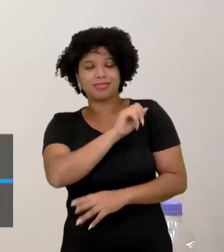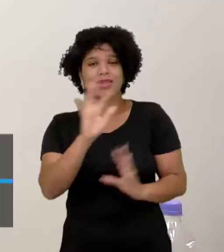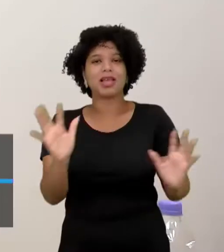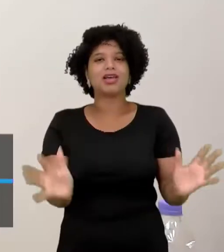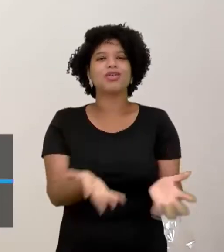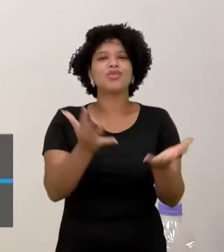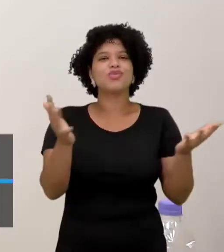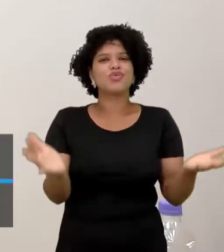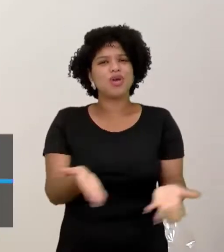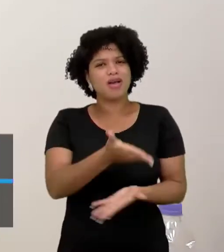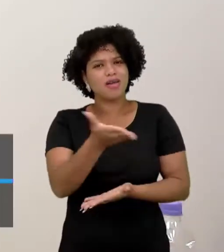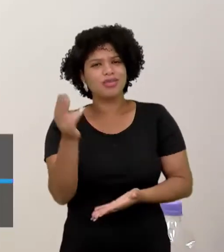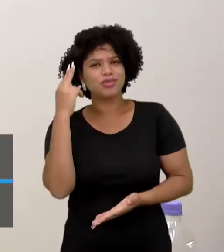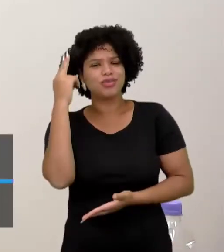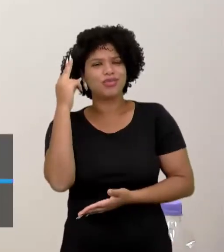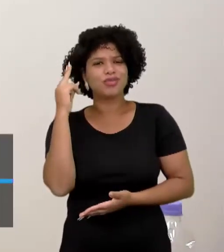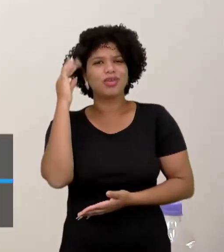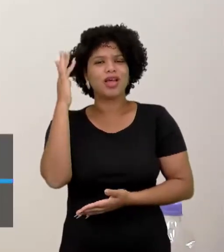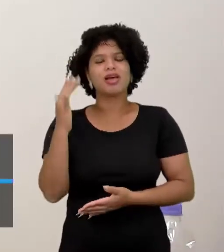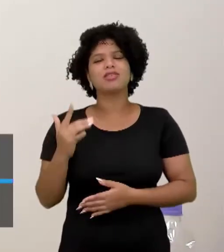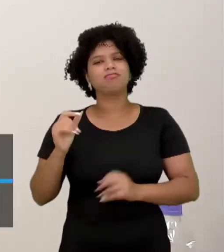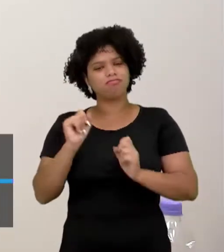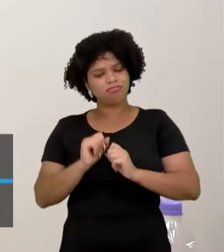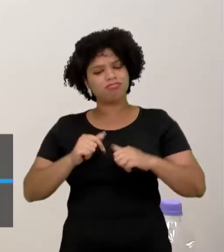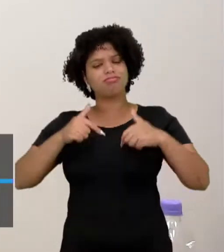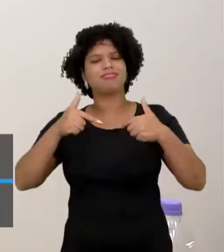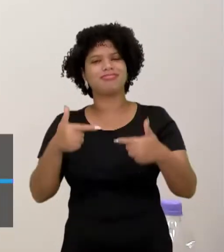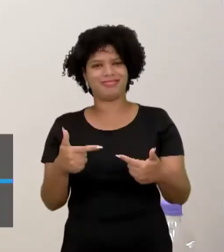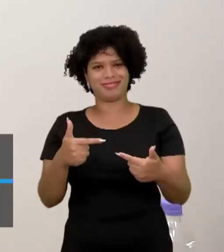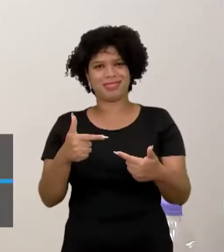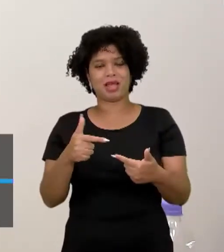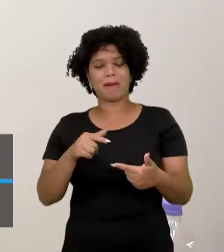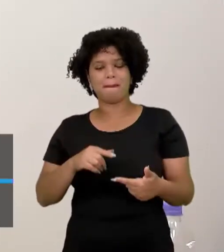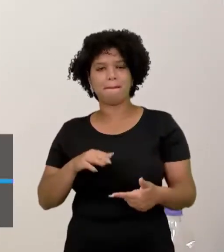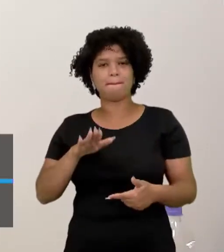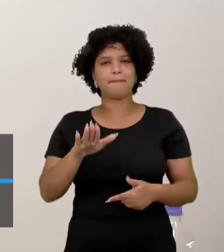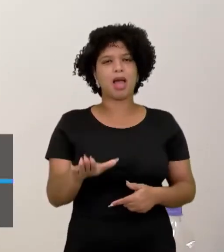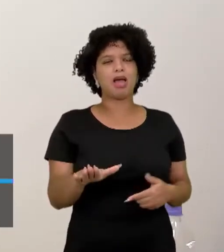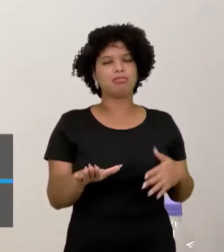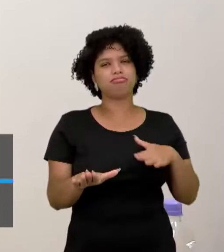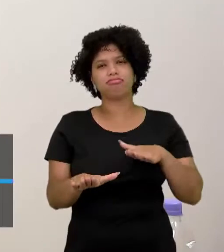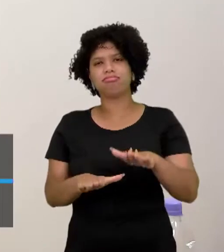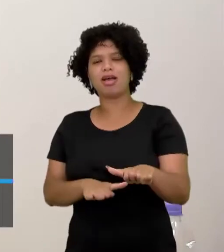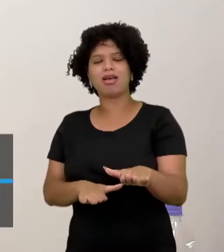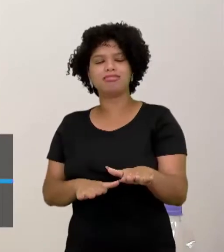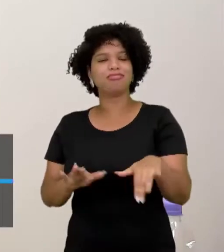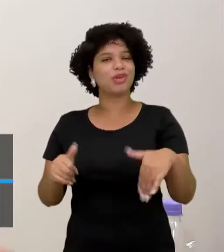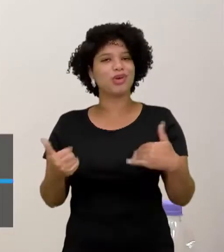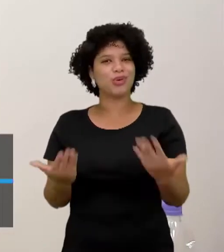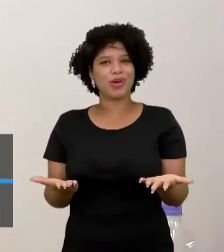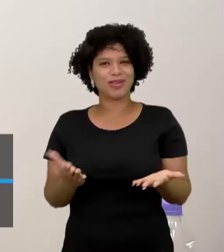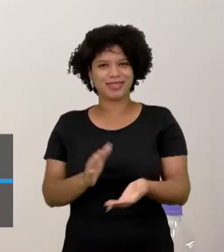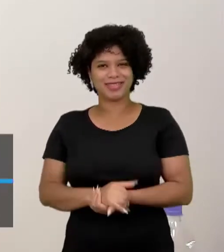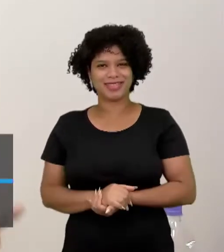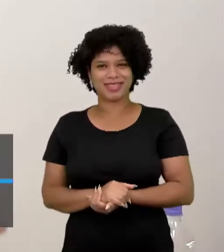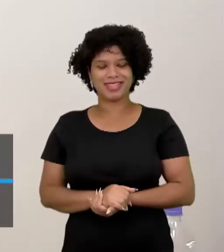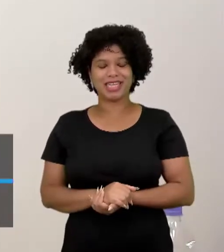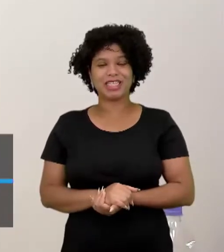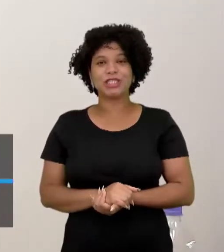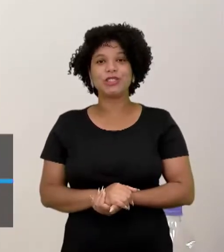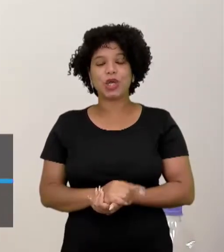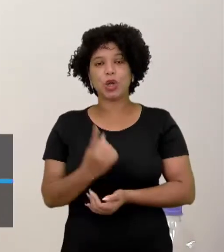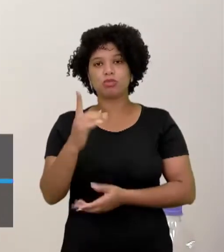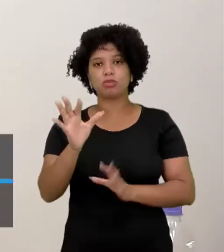pode ir atrás dos sonhos dele. Né? Qual que é o passo inicial, qual que é o pontapé inicial. E um dos sonhos, né, um